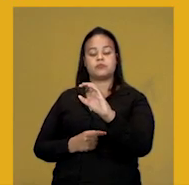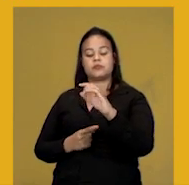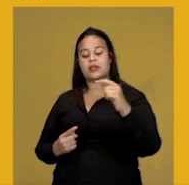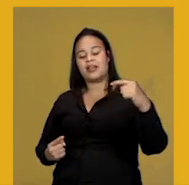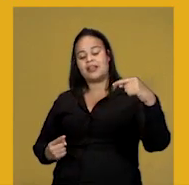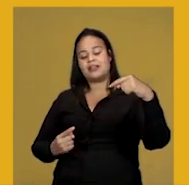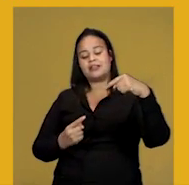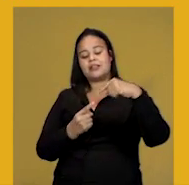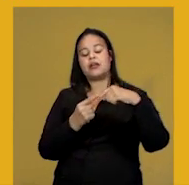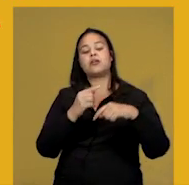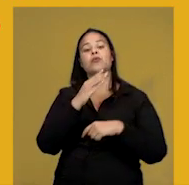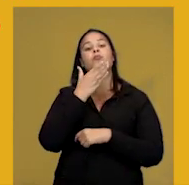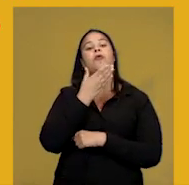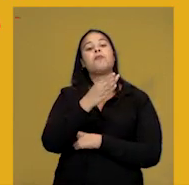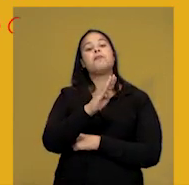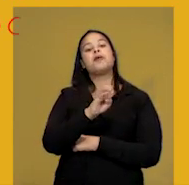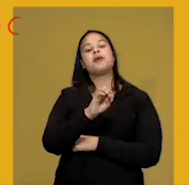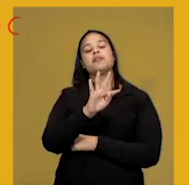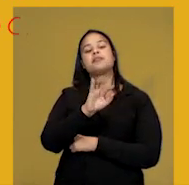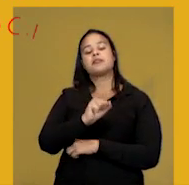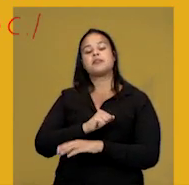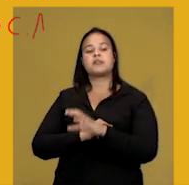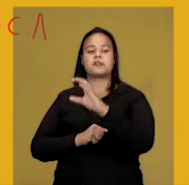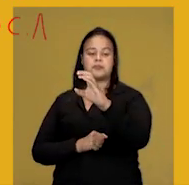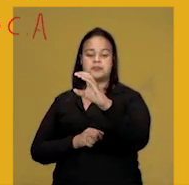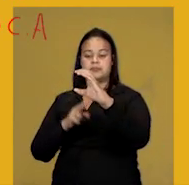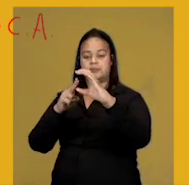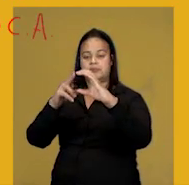o meu C é agora o meu cateto